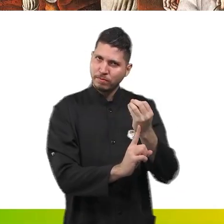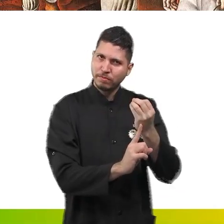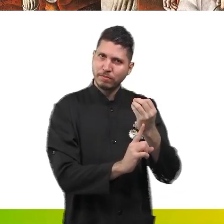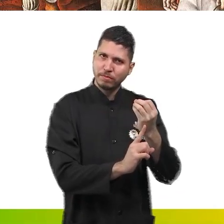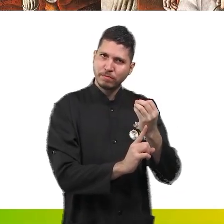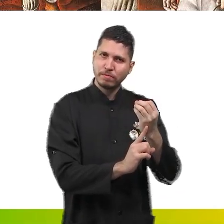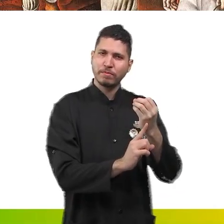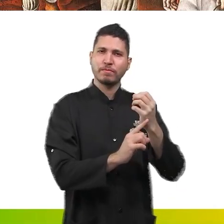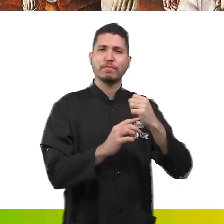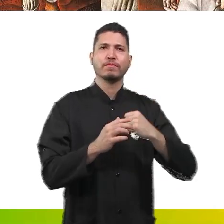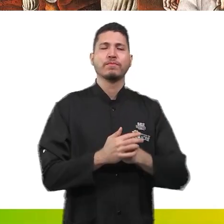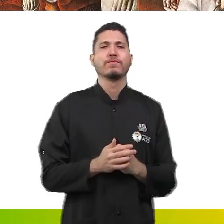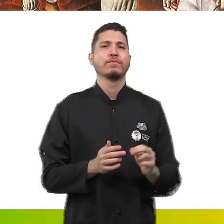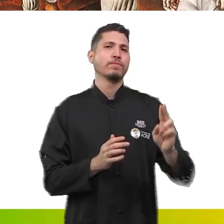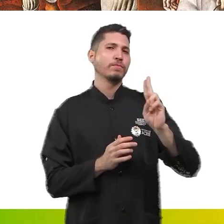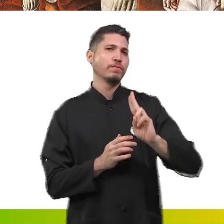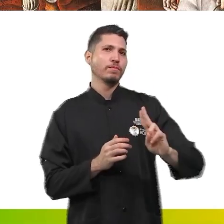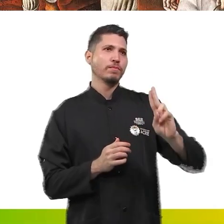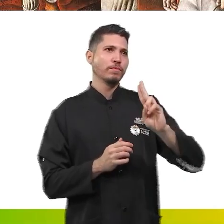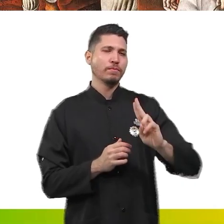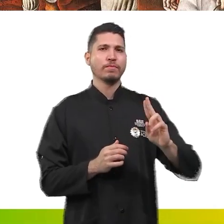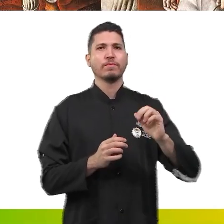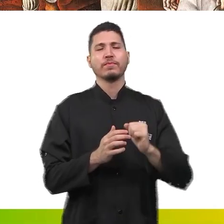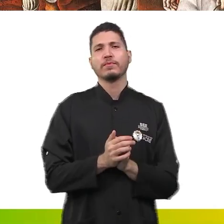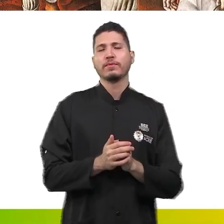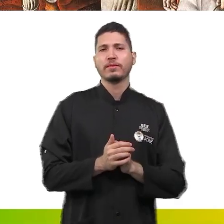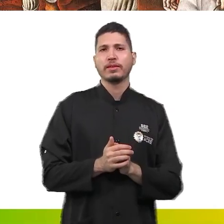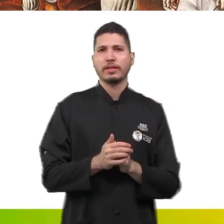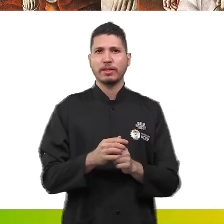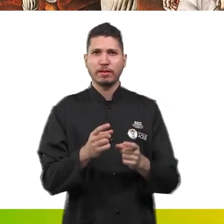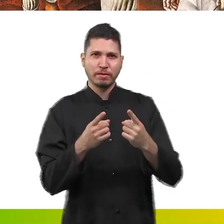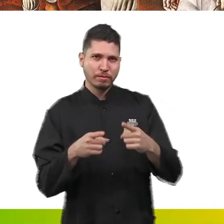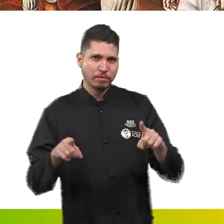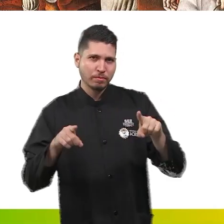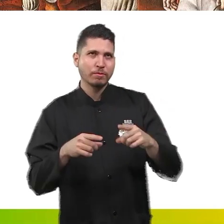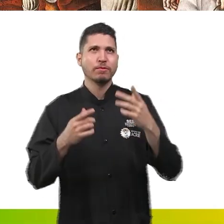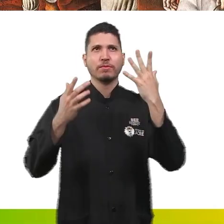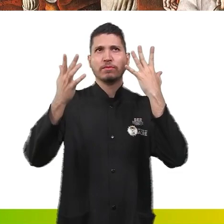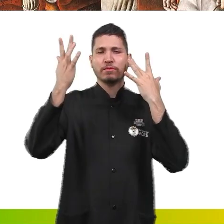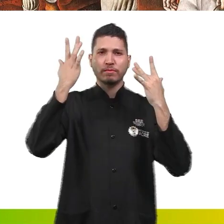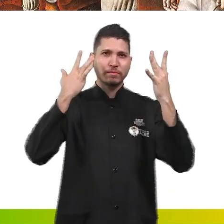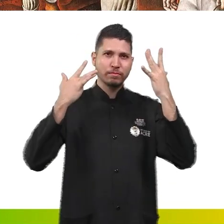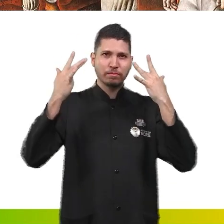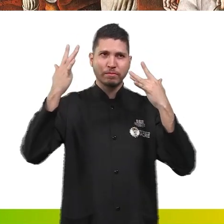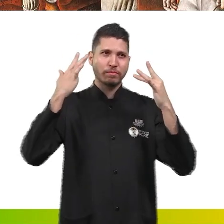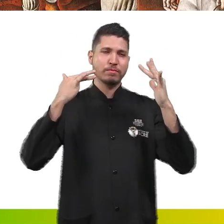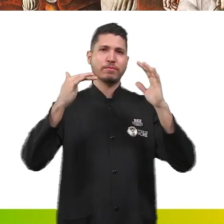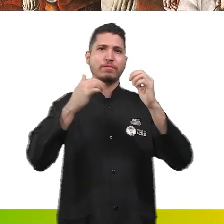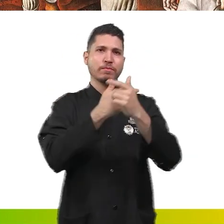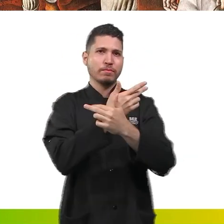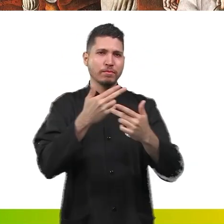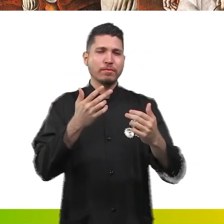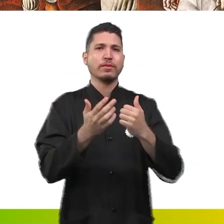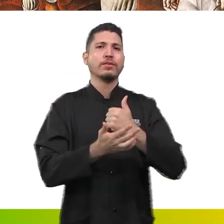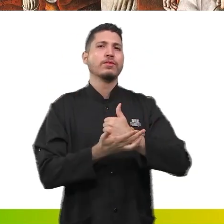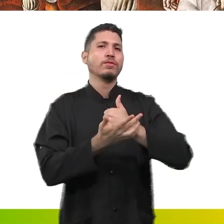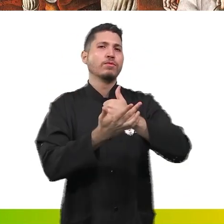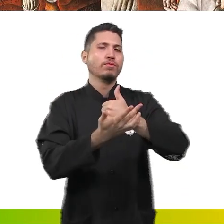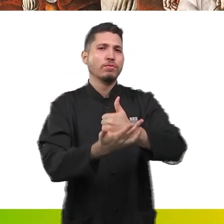cultural, seja por meio da pintura, da música ou do teatro. Ela ajuda a registrar